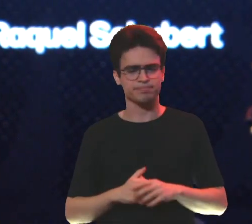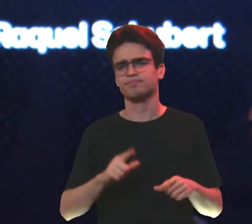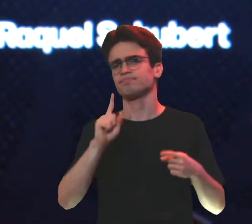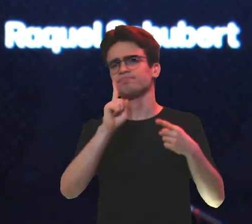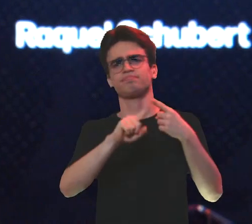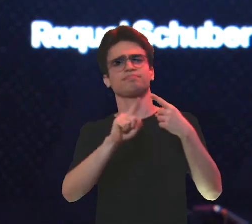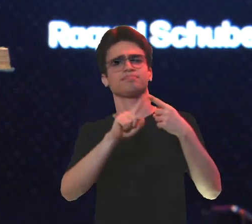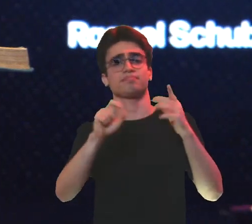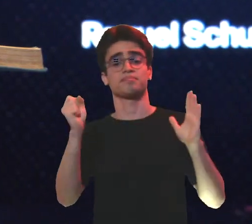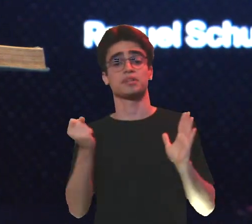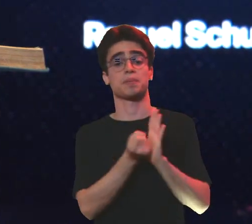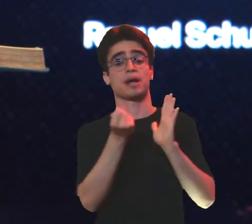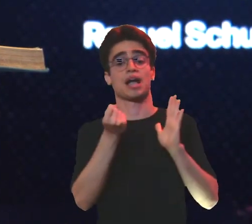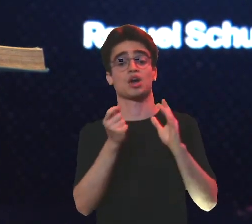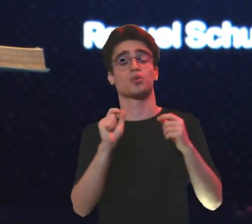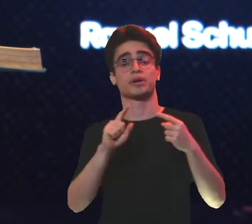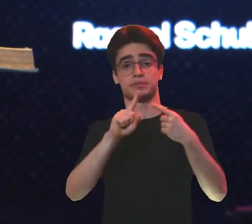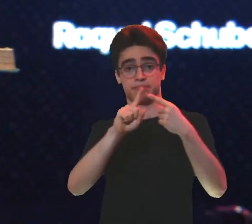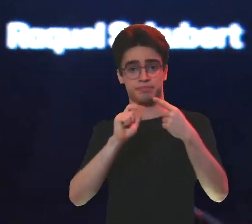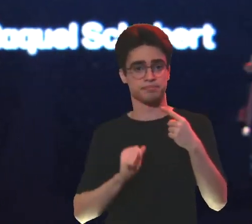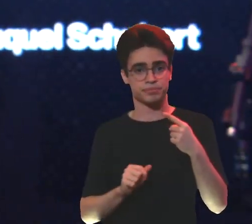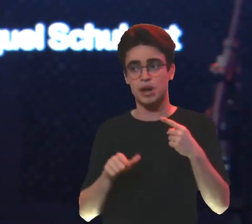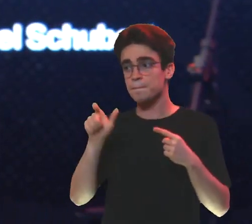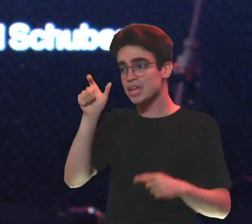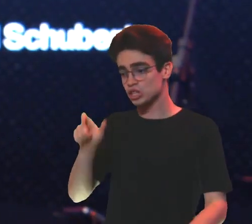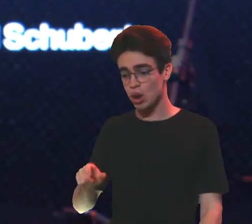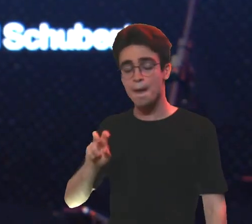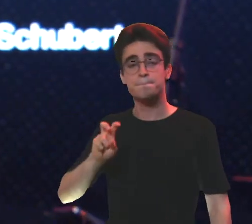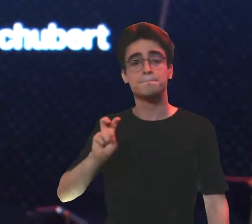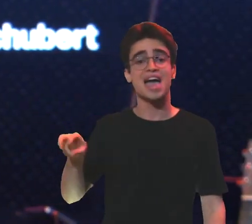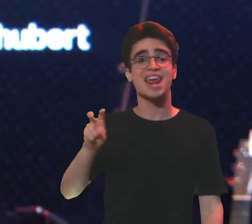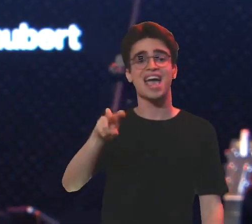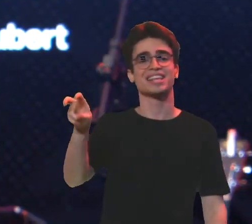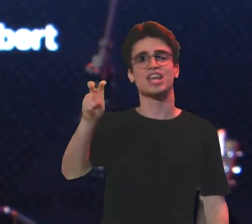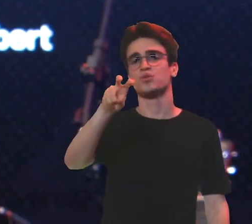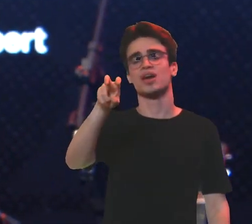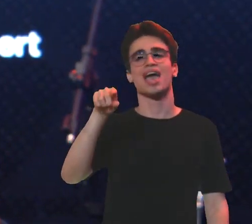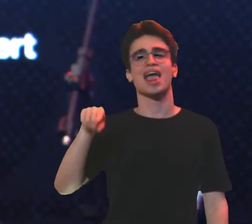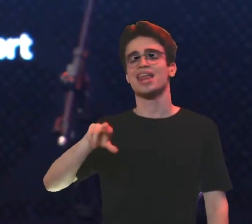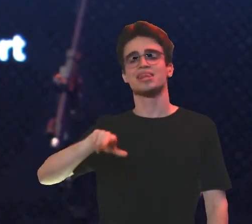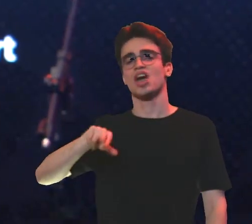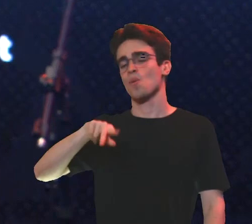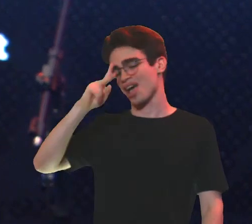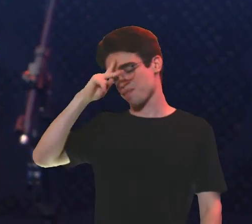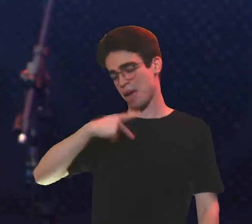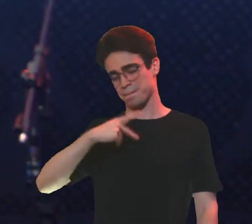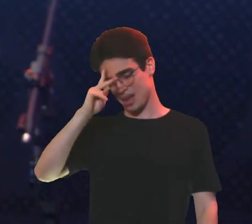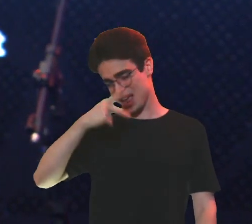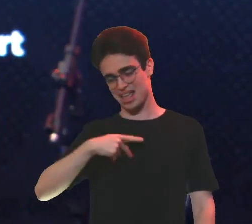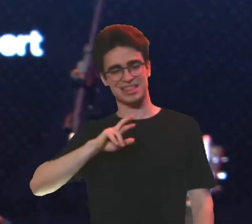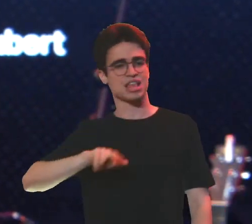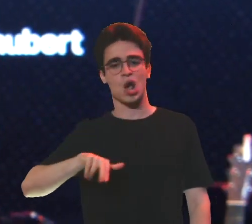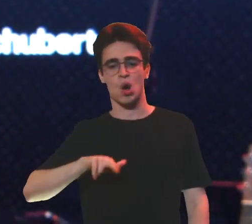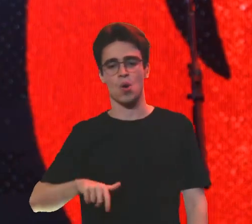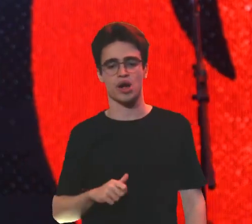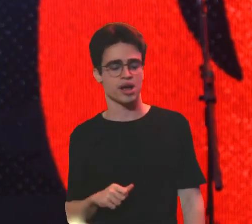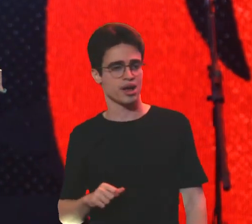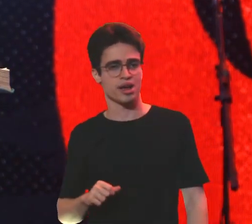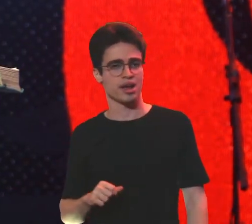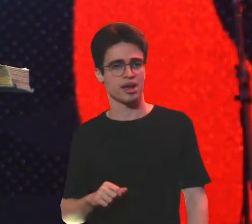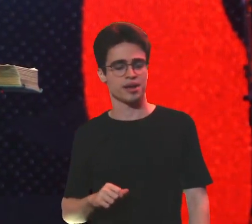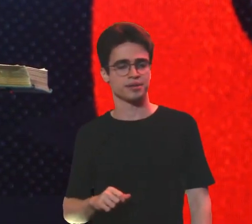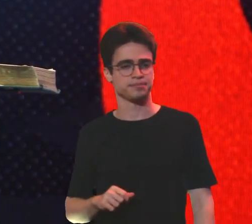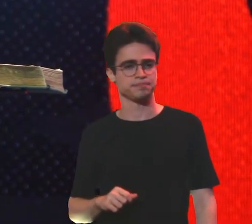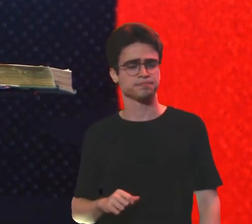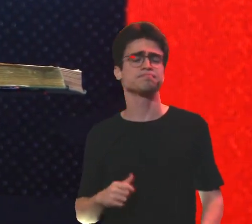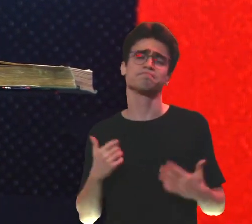marca de um peregrino é que o peregrino não vive para si. O peregrino, ele não vive mais para si